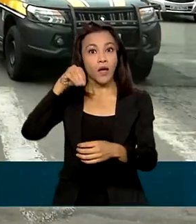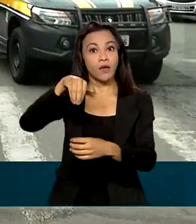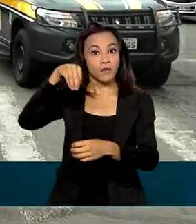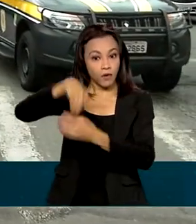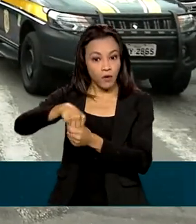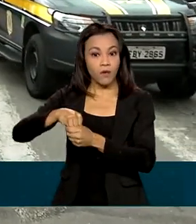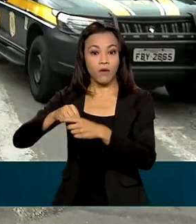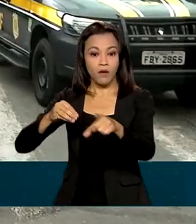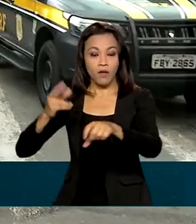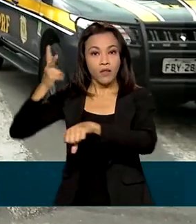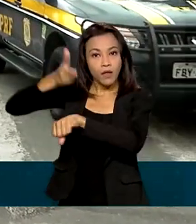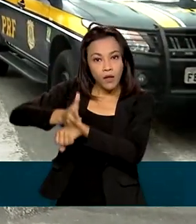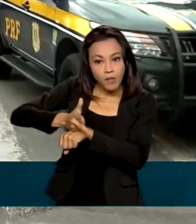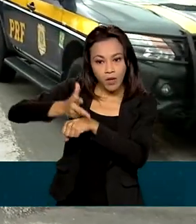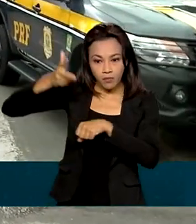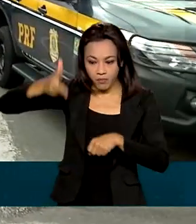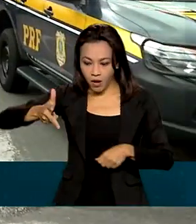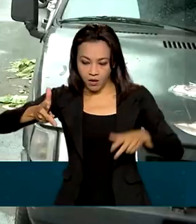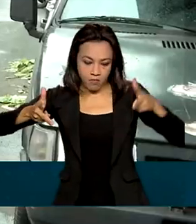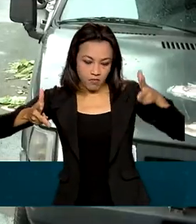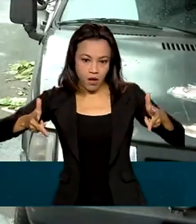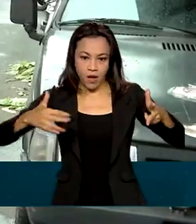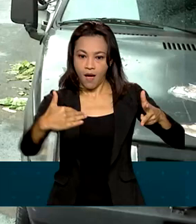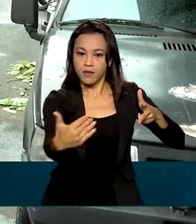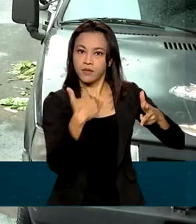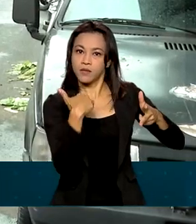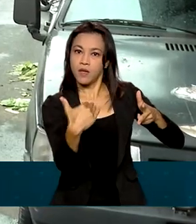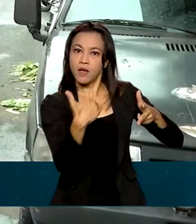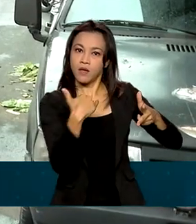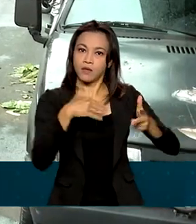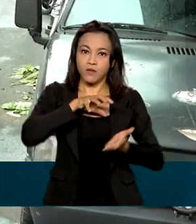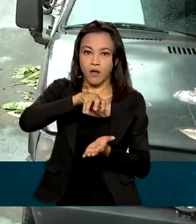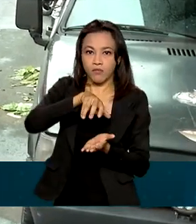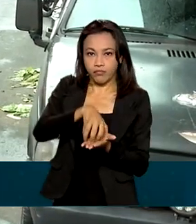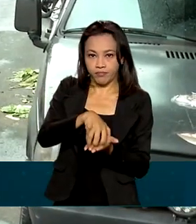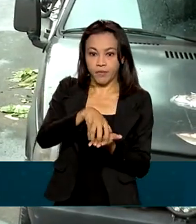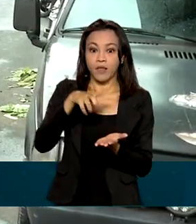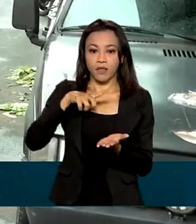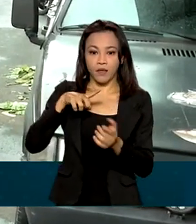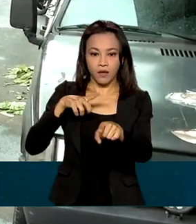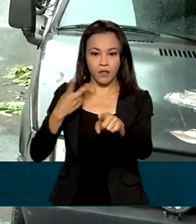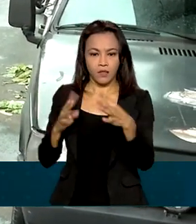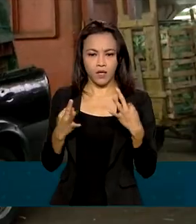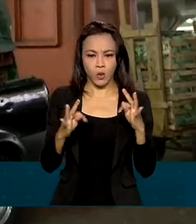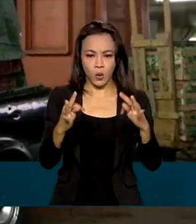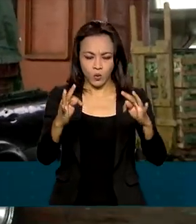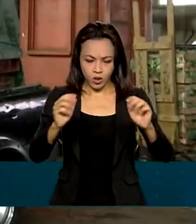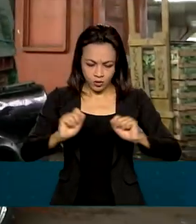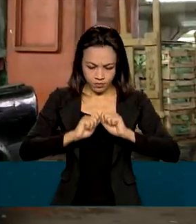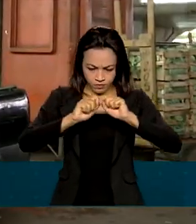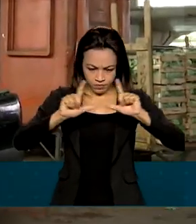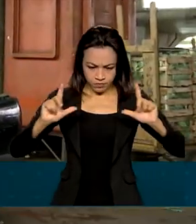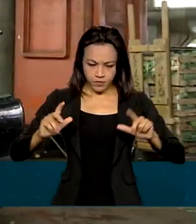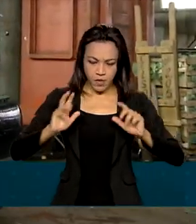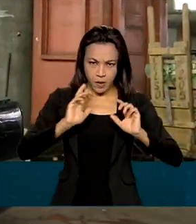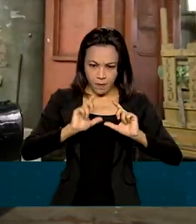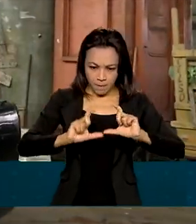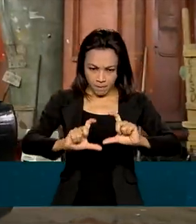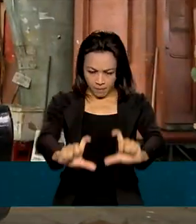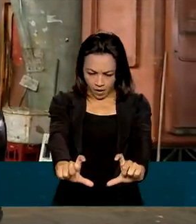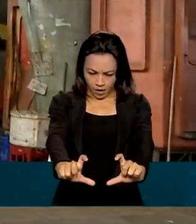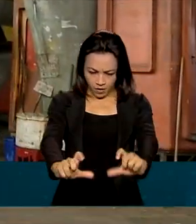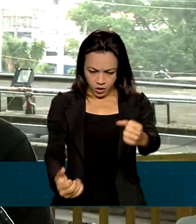nas 8 portarias de acesso ao entreposto. Os equipamentos usam tecnologias de reconhecimento automático em placas